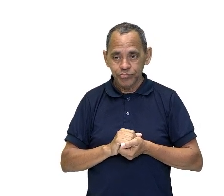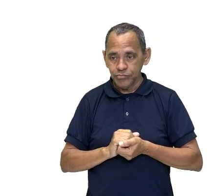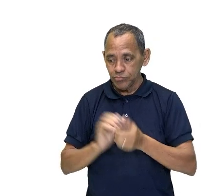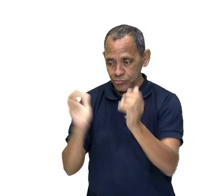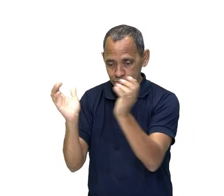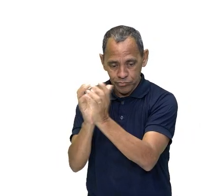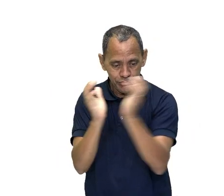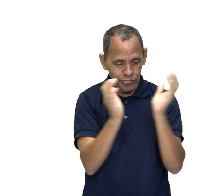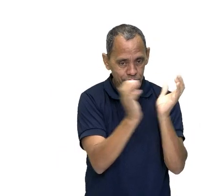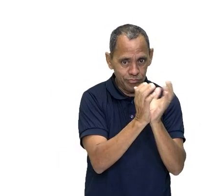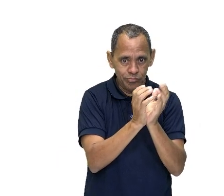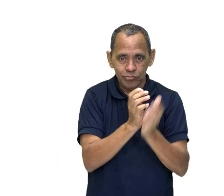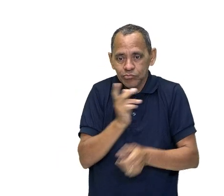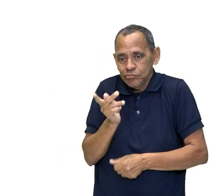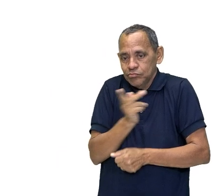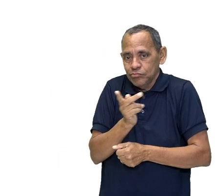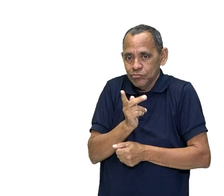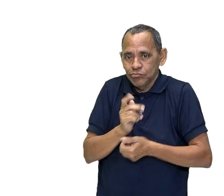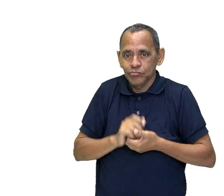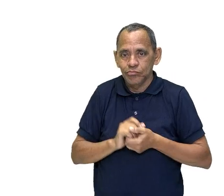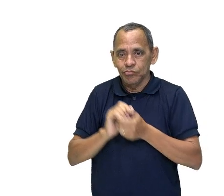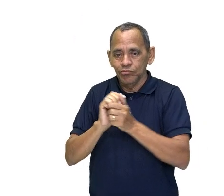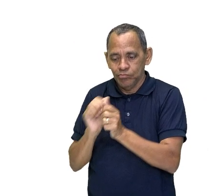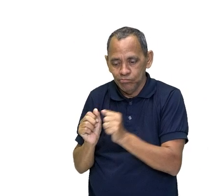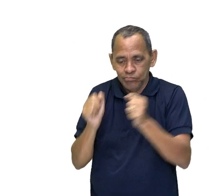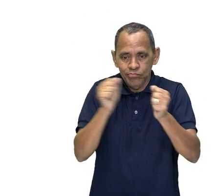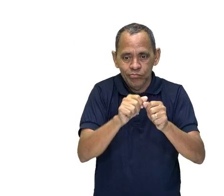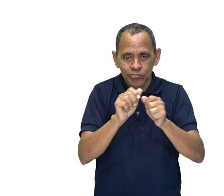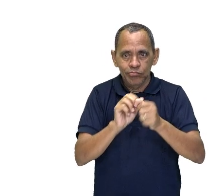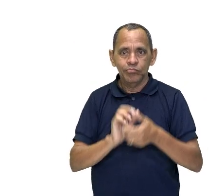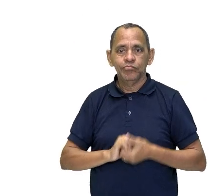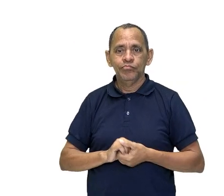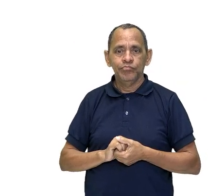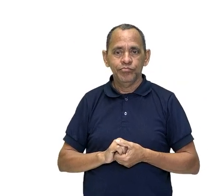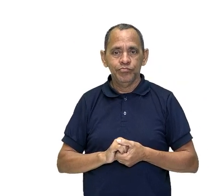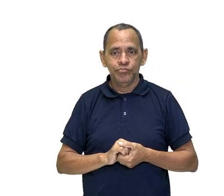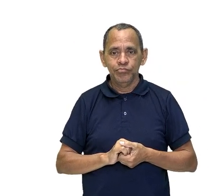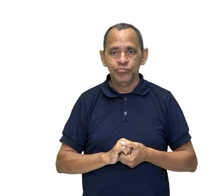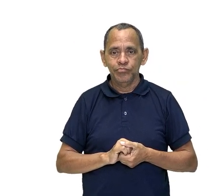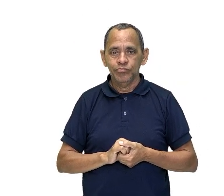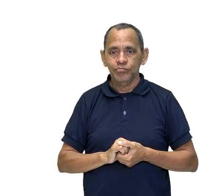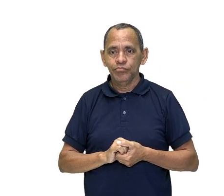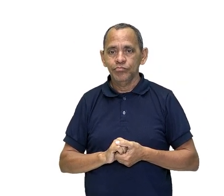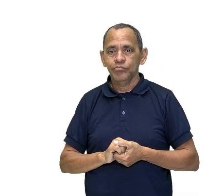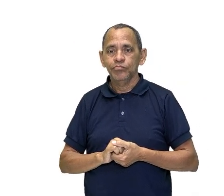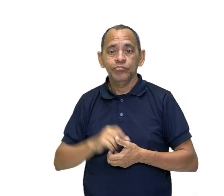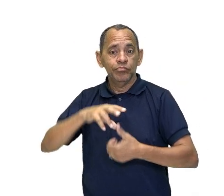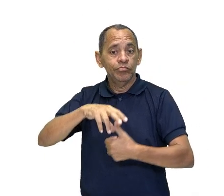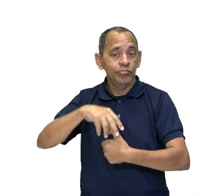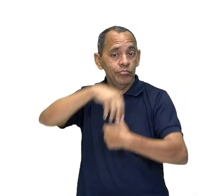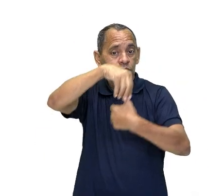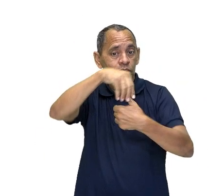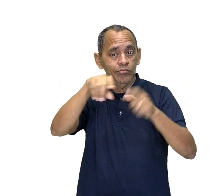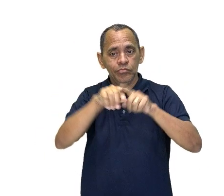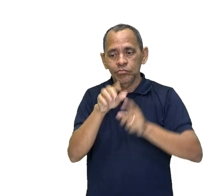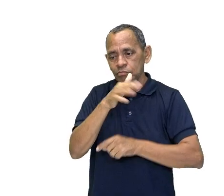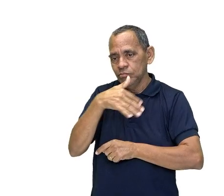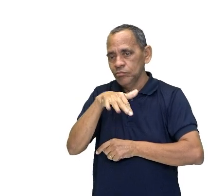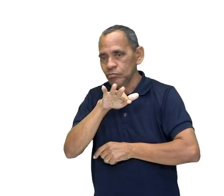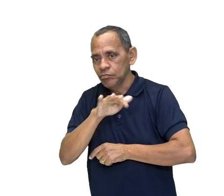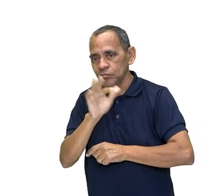dois estados. Vamos adiante. Vamos lá, gente. Falaremos agora, numa esfera mais estadual,